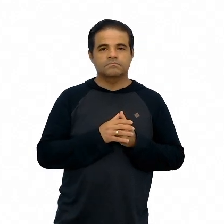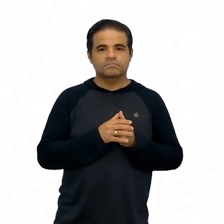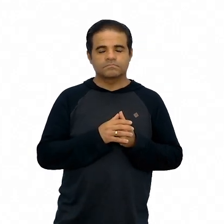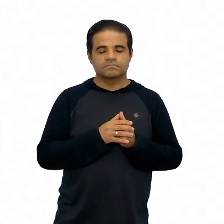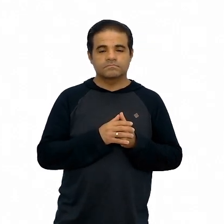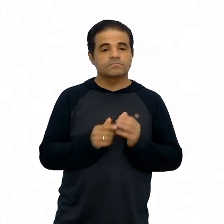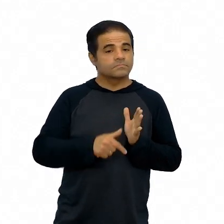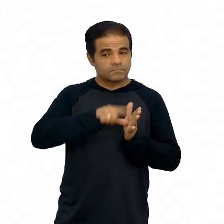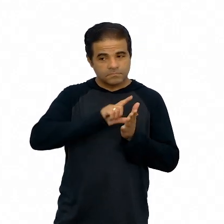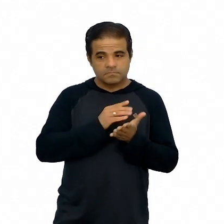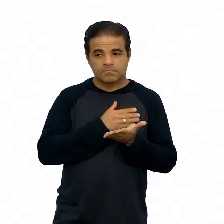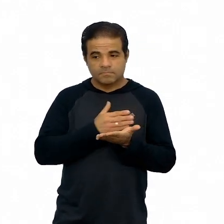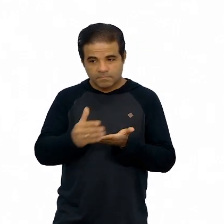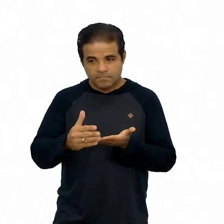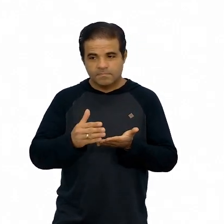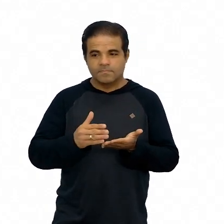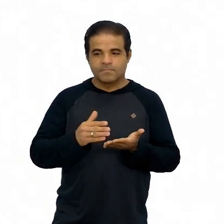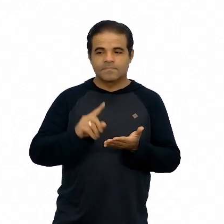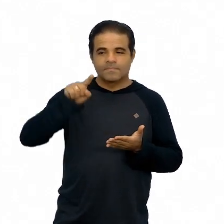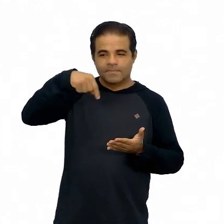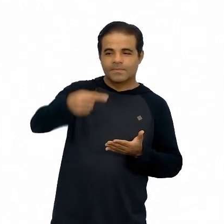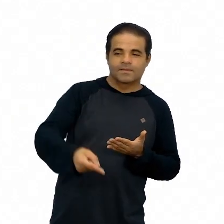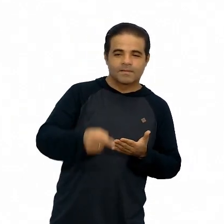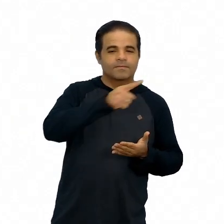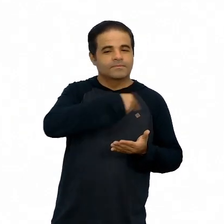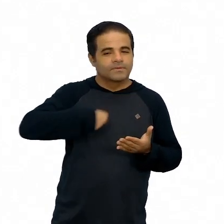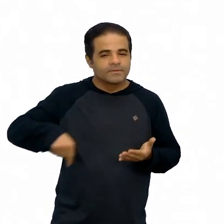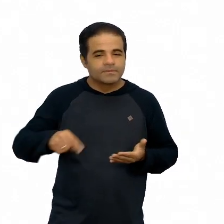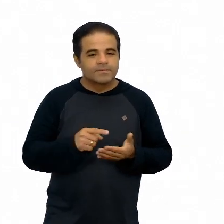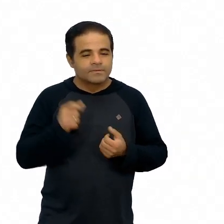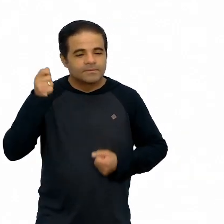Antes da gente começar a nossa conversa, vamos aqui